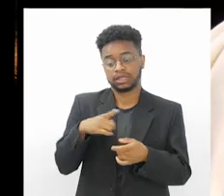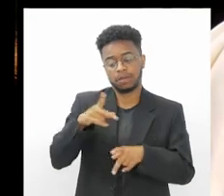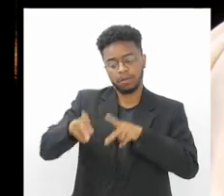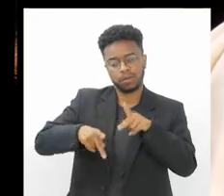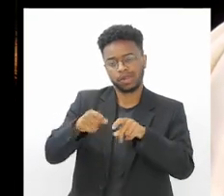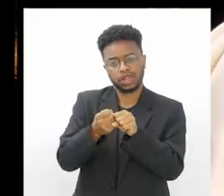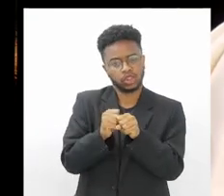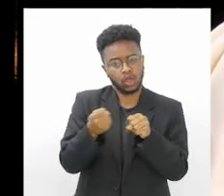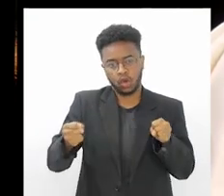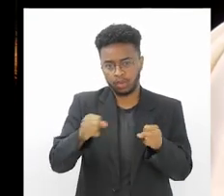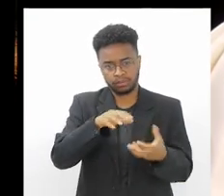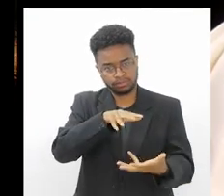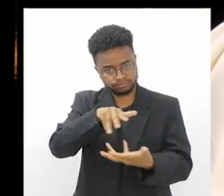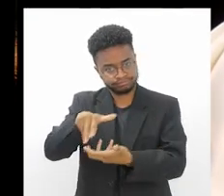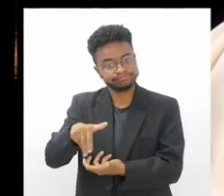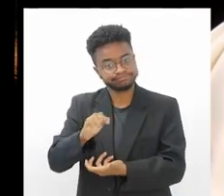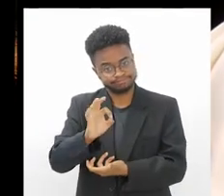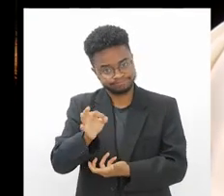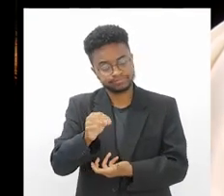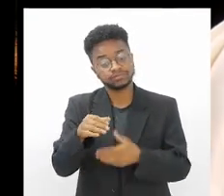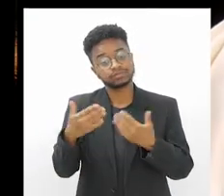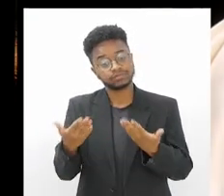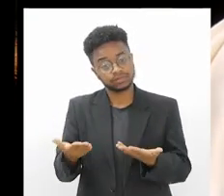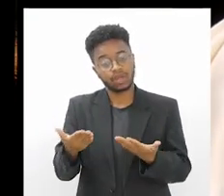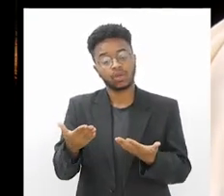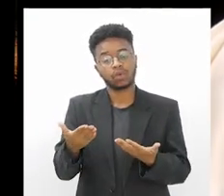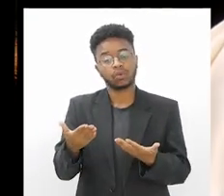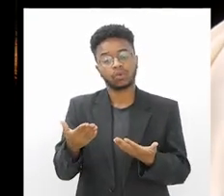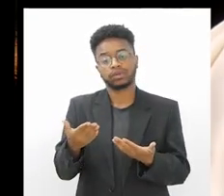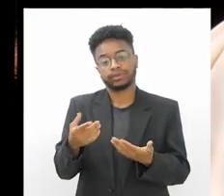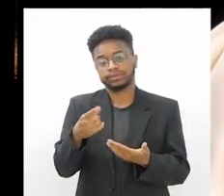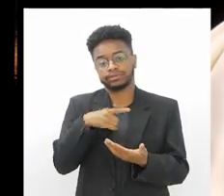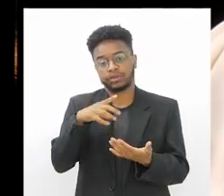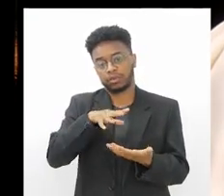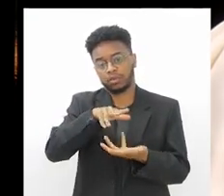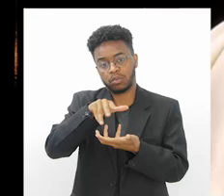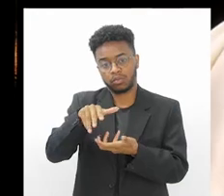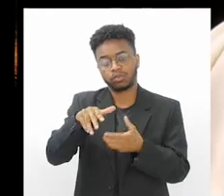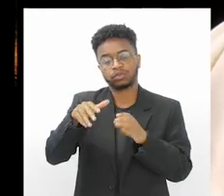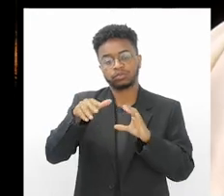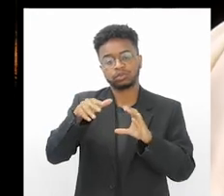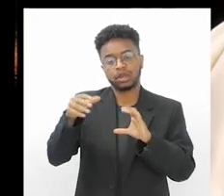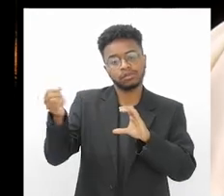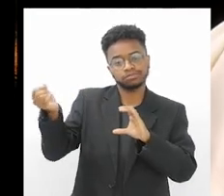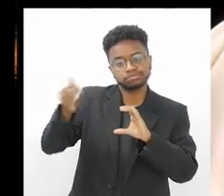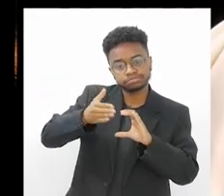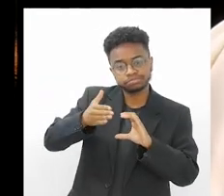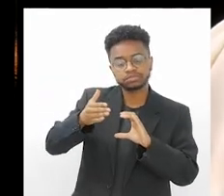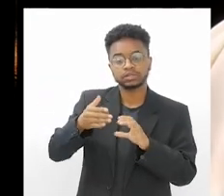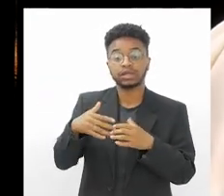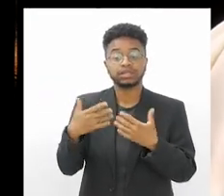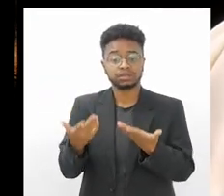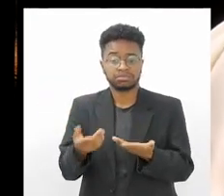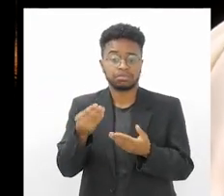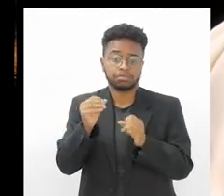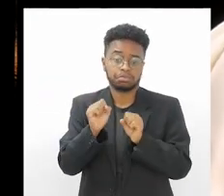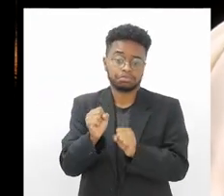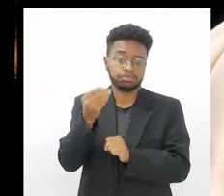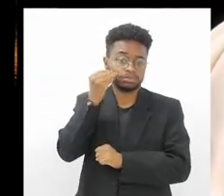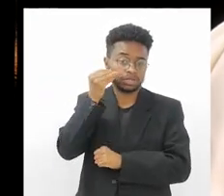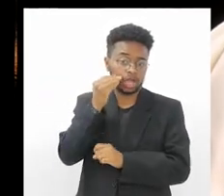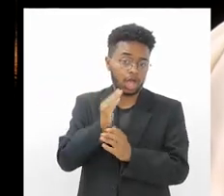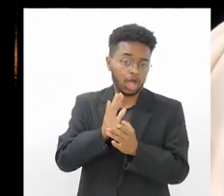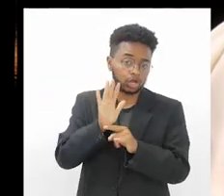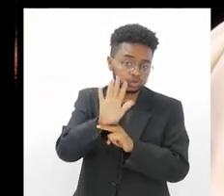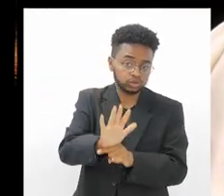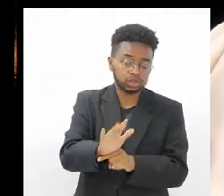gente tem uma população gigante no mundo e é o aquecimento global. Então, você pode fazer algo, né, que vai ajudar um pouquinho,